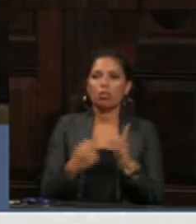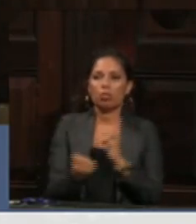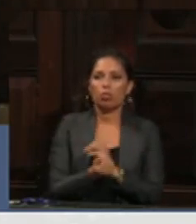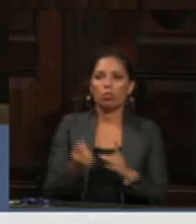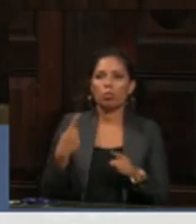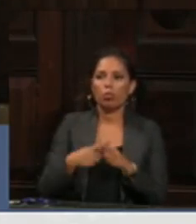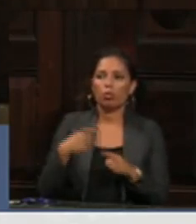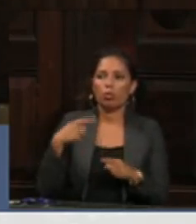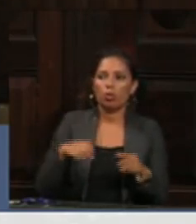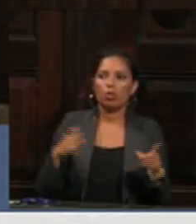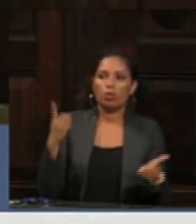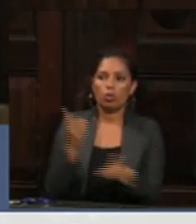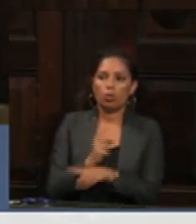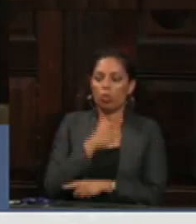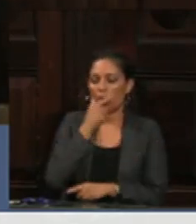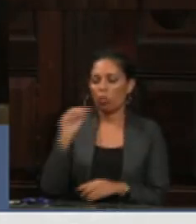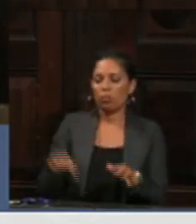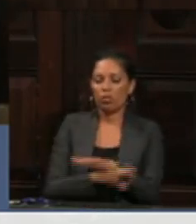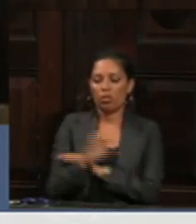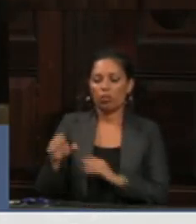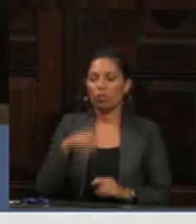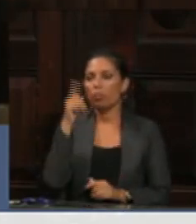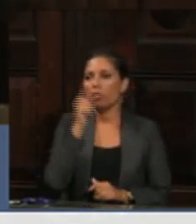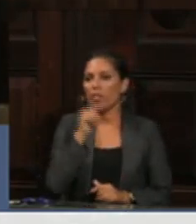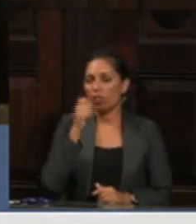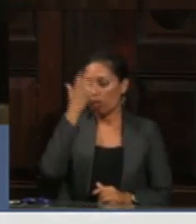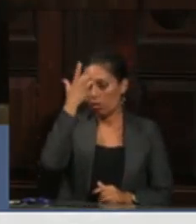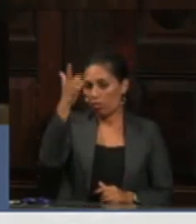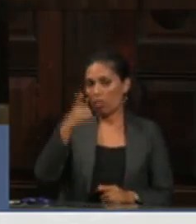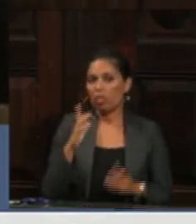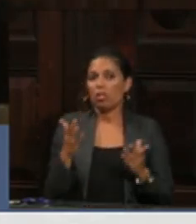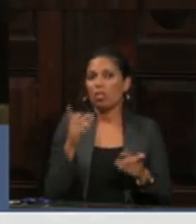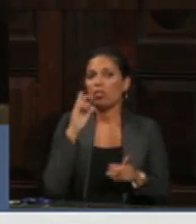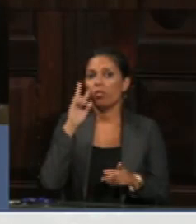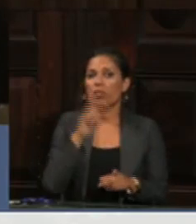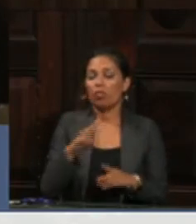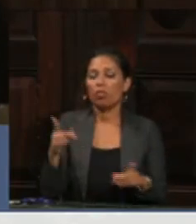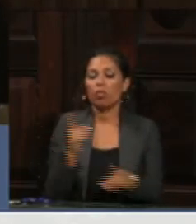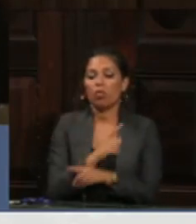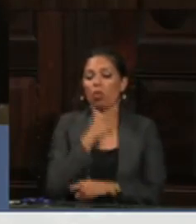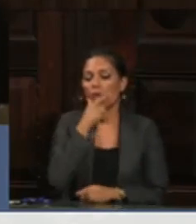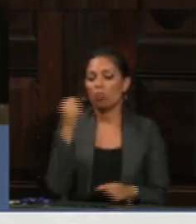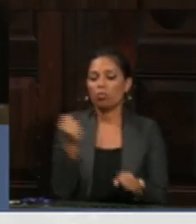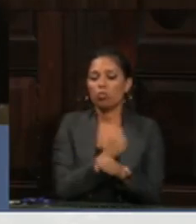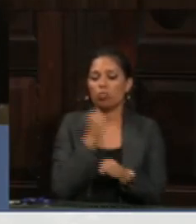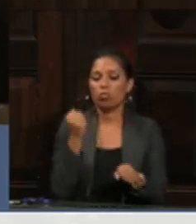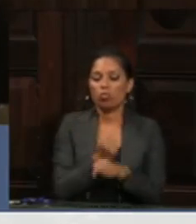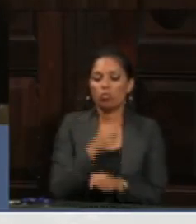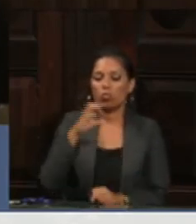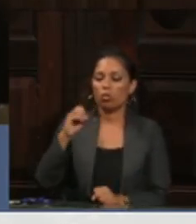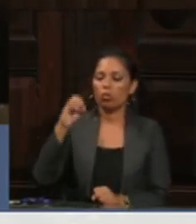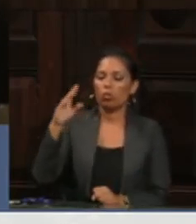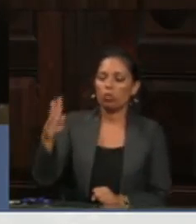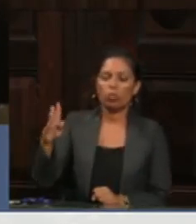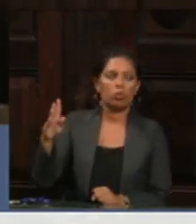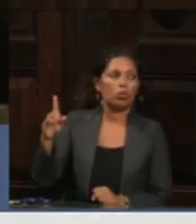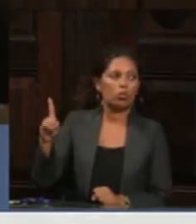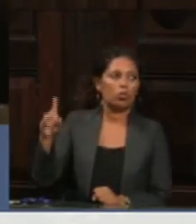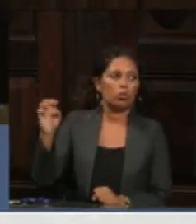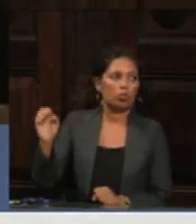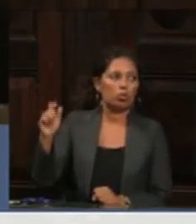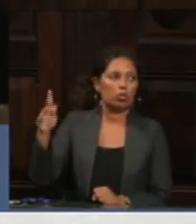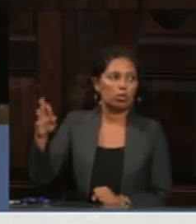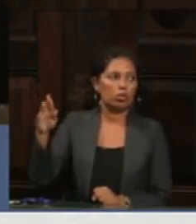gerente da SEDAI é fácil. Eu quero ver encontrar o gerente da Odebrecht e agora com a nova empresa que está